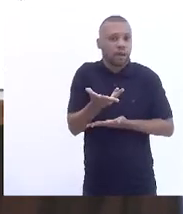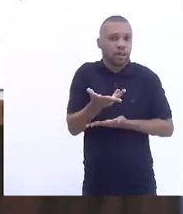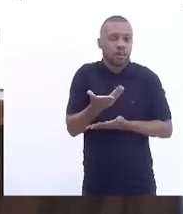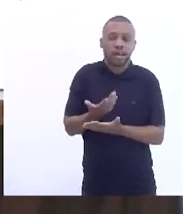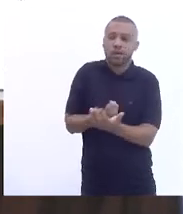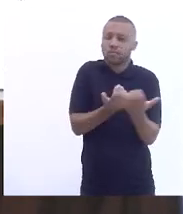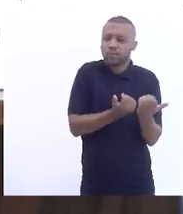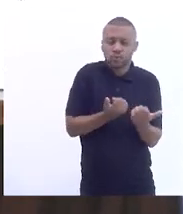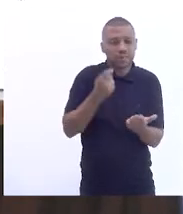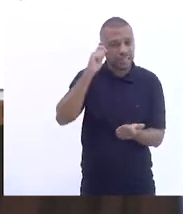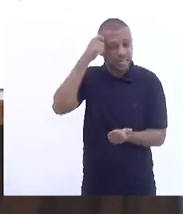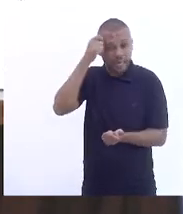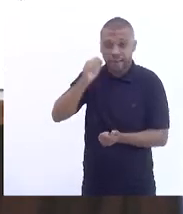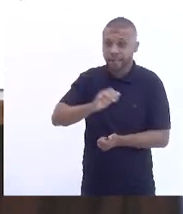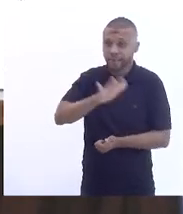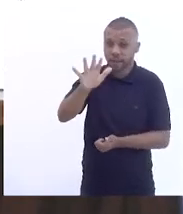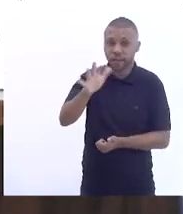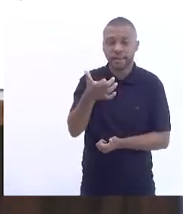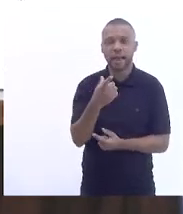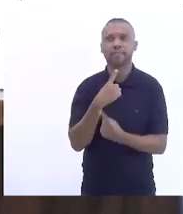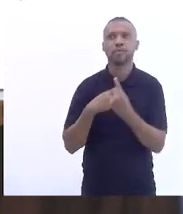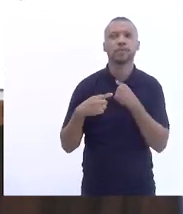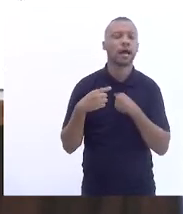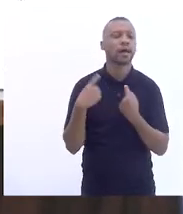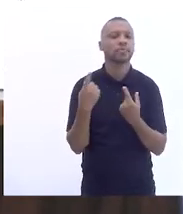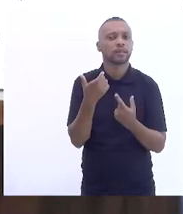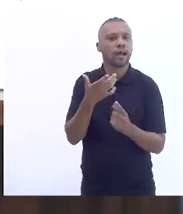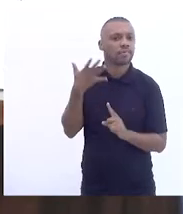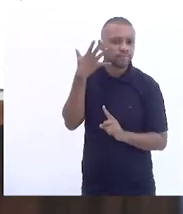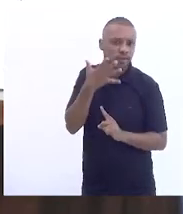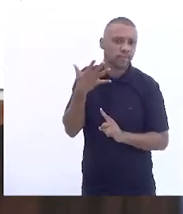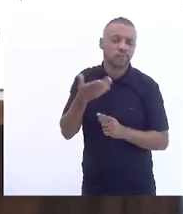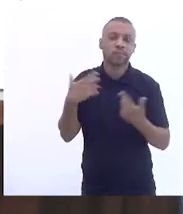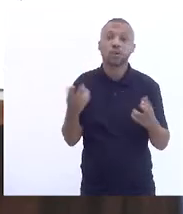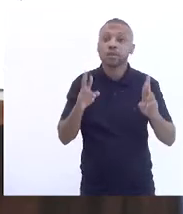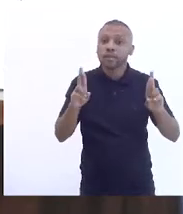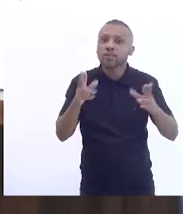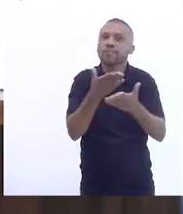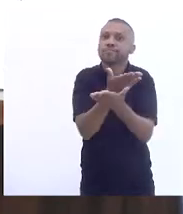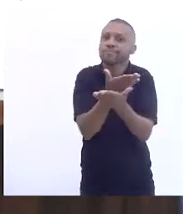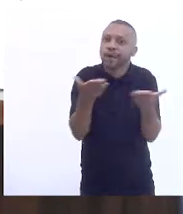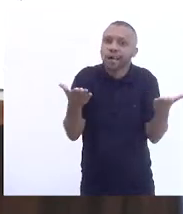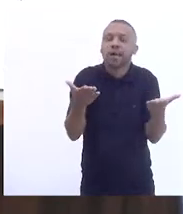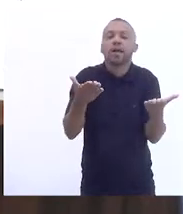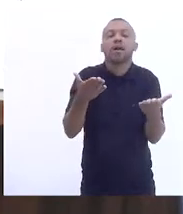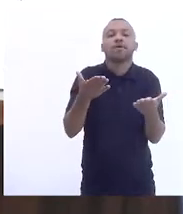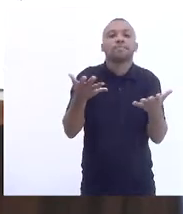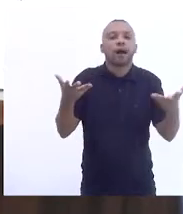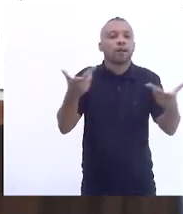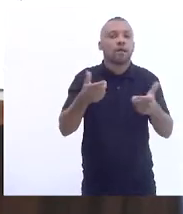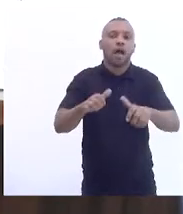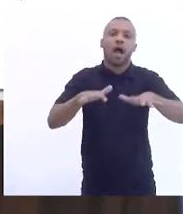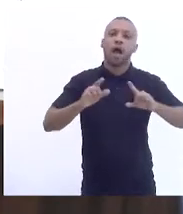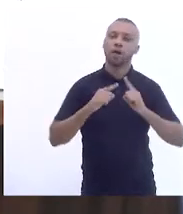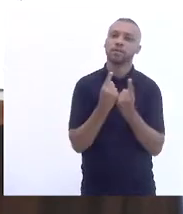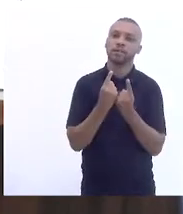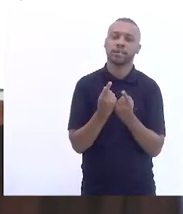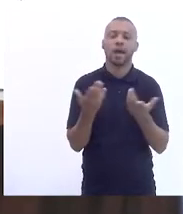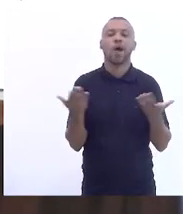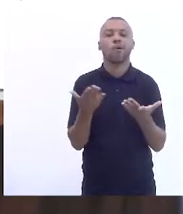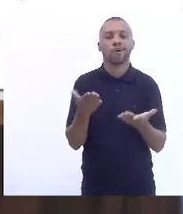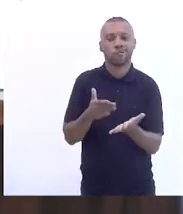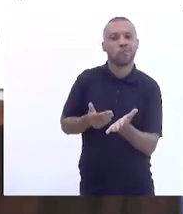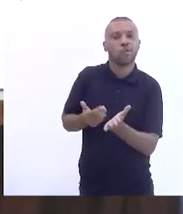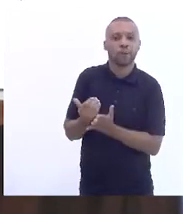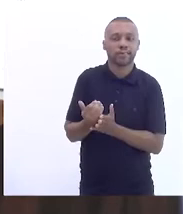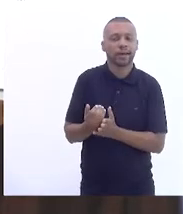almeja que falamos então Desejo a todos e a todas uma excelente audiência e passaremos agora para as